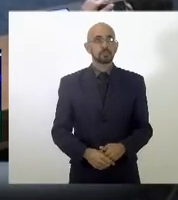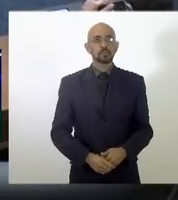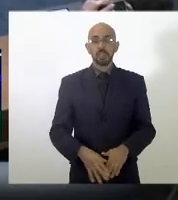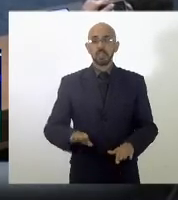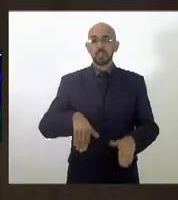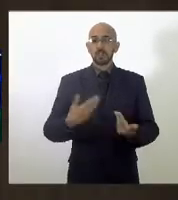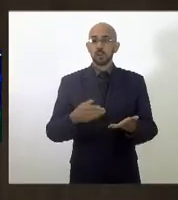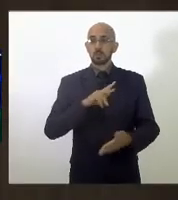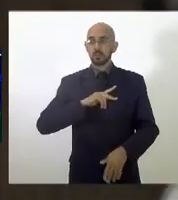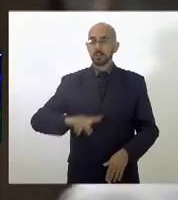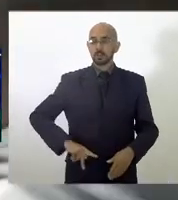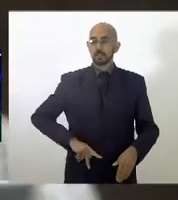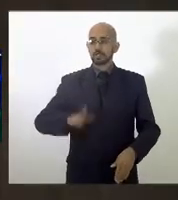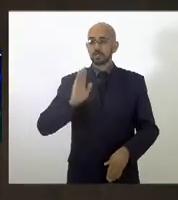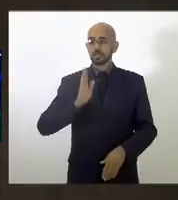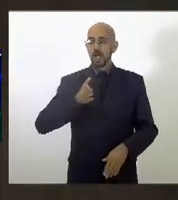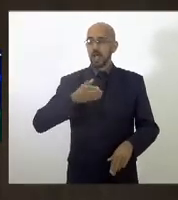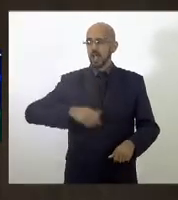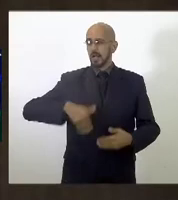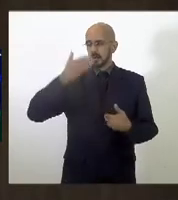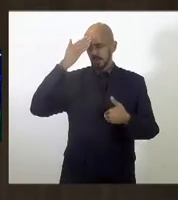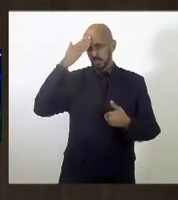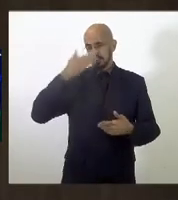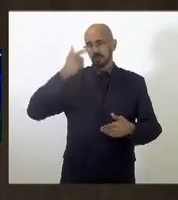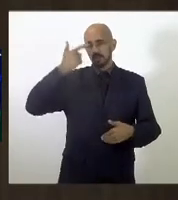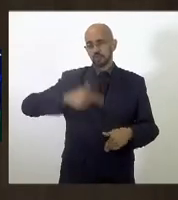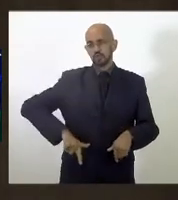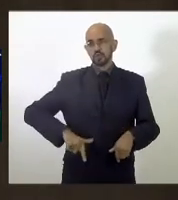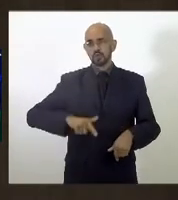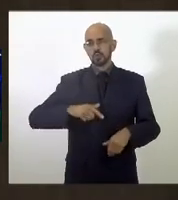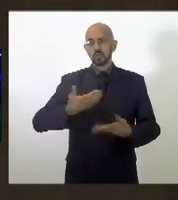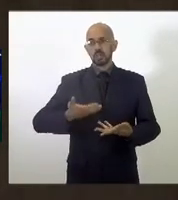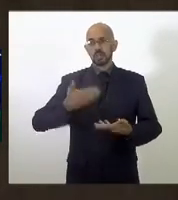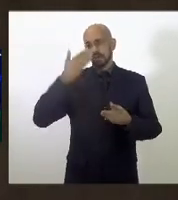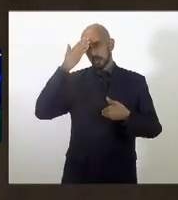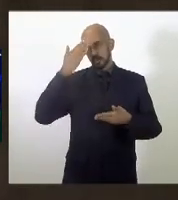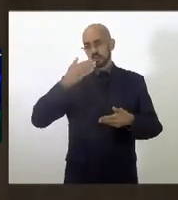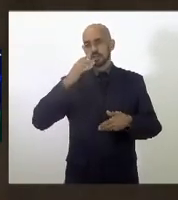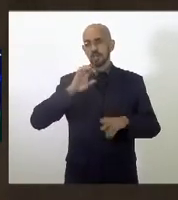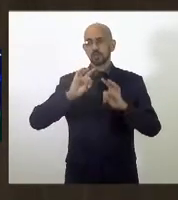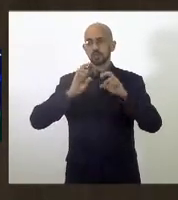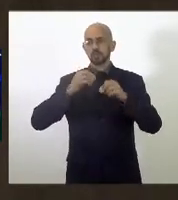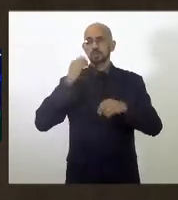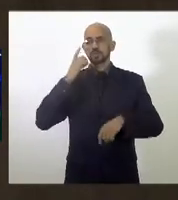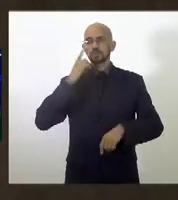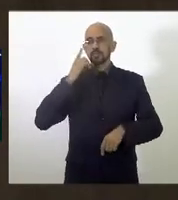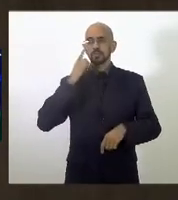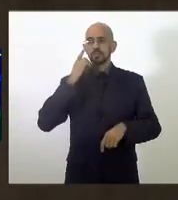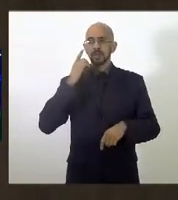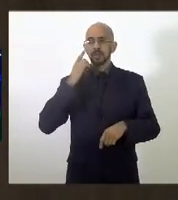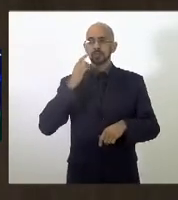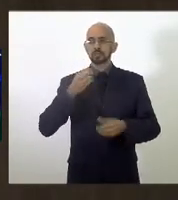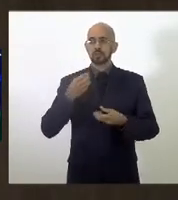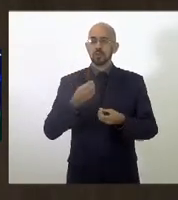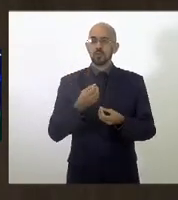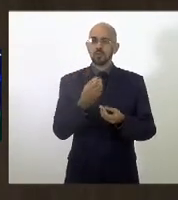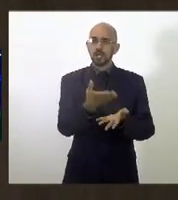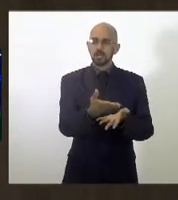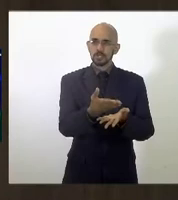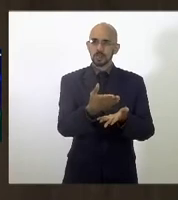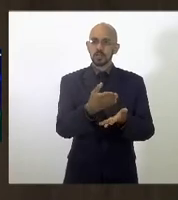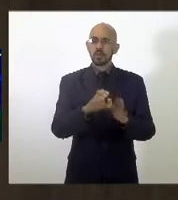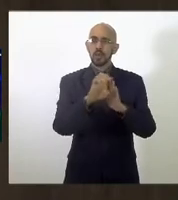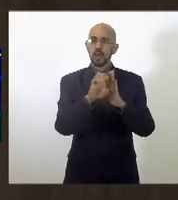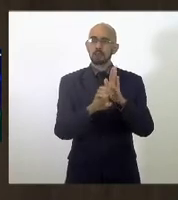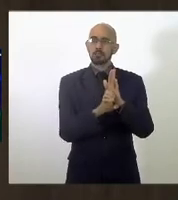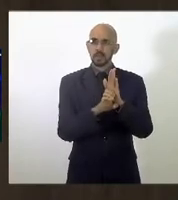Presidente, eu já agradeci e renovo os agradecimentos a todos os deputados e deputadas que ofereceram emendas, e a maioria